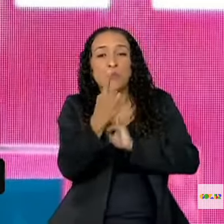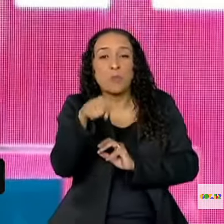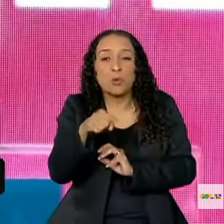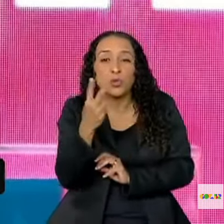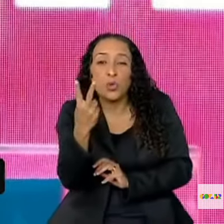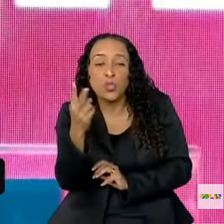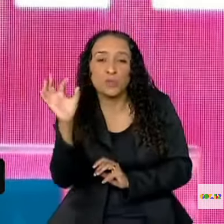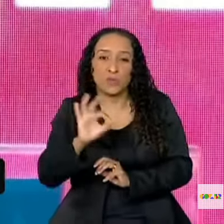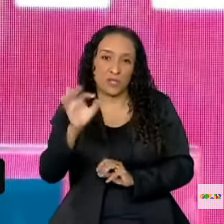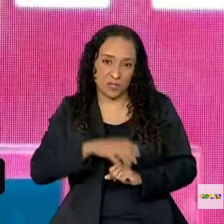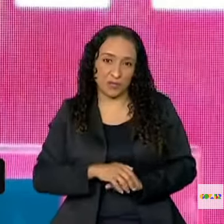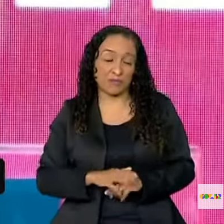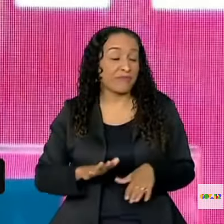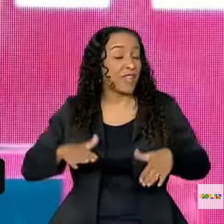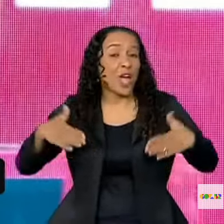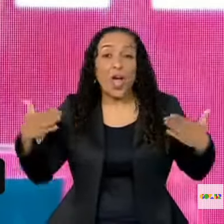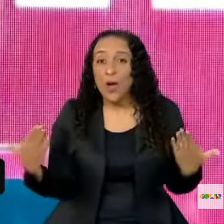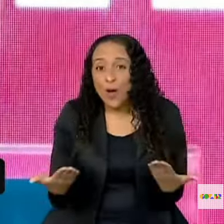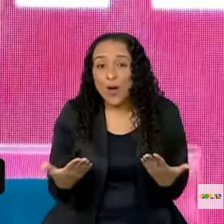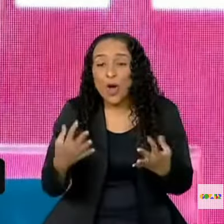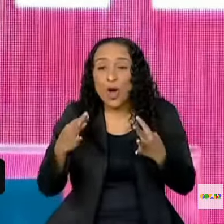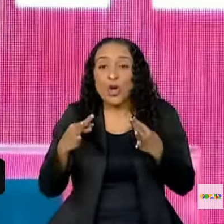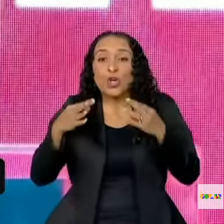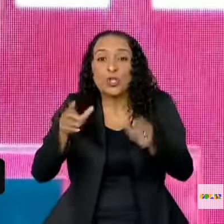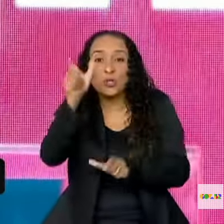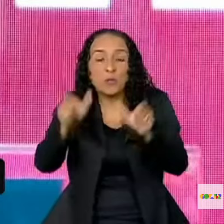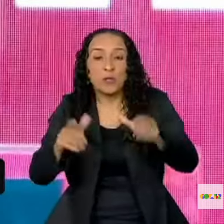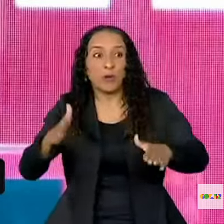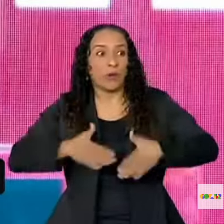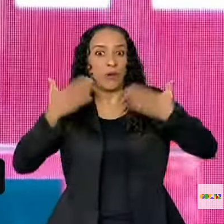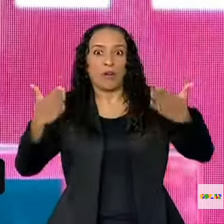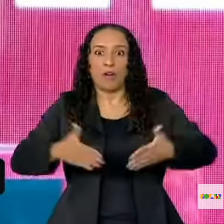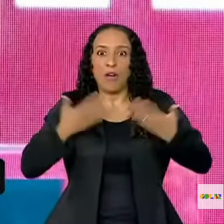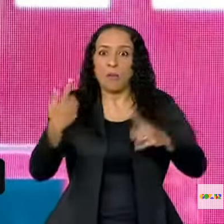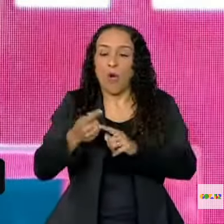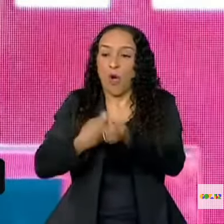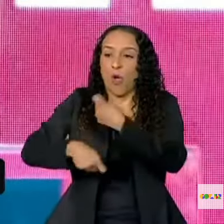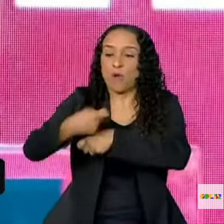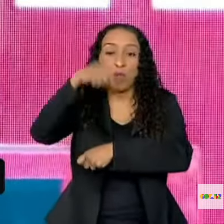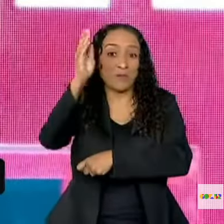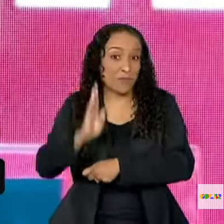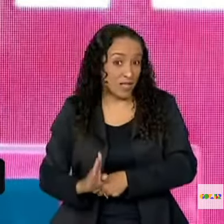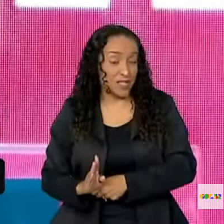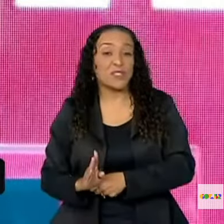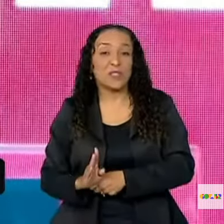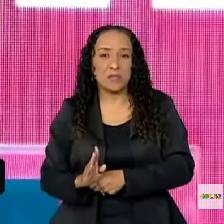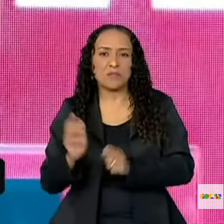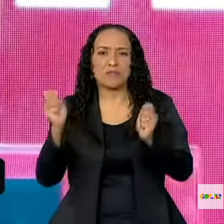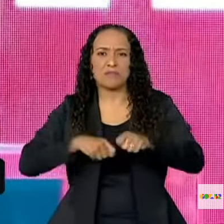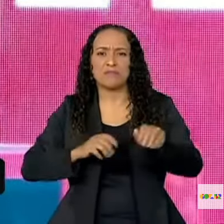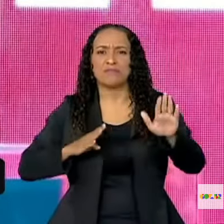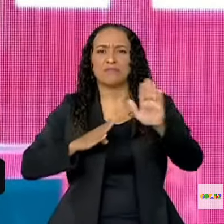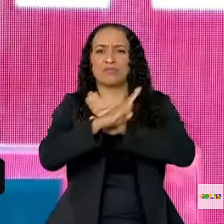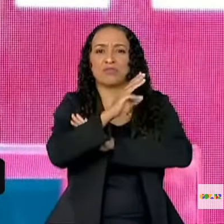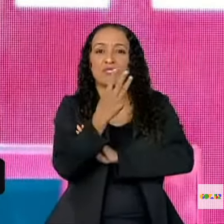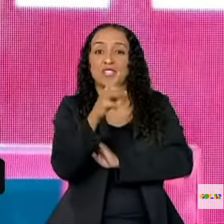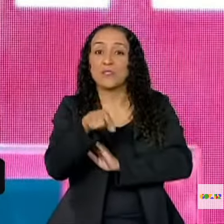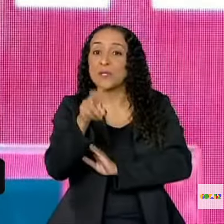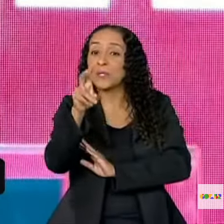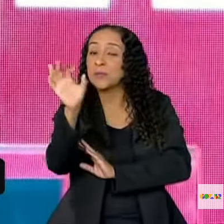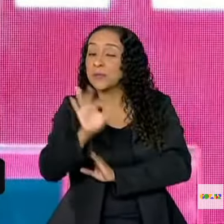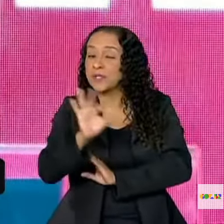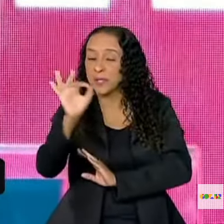1.2% e agora todo o mundo está surpreso porque a economia brasileira pode crescer 3,5